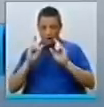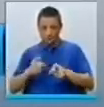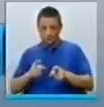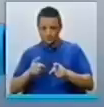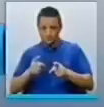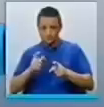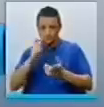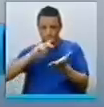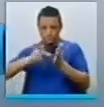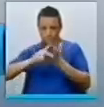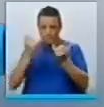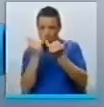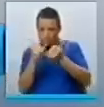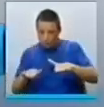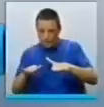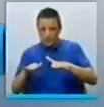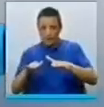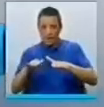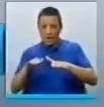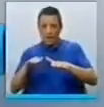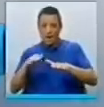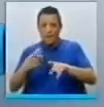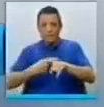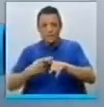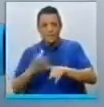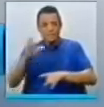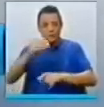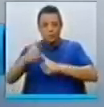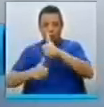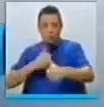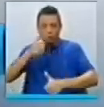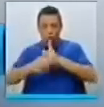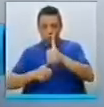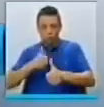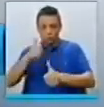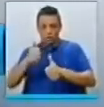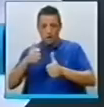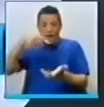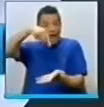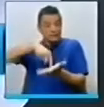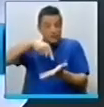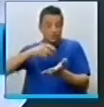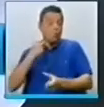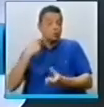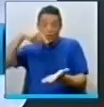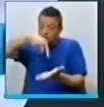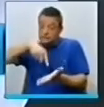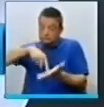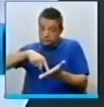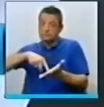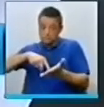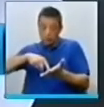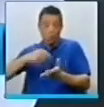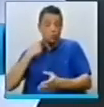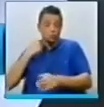engir a informática era muito mais apetecível do que o curso de medicina porque é um curso de altíssima exigência é um curso de altíssima exigência e os